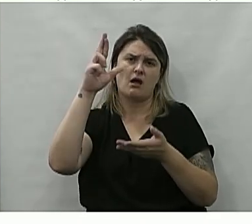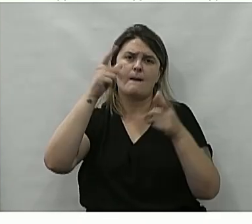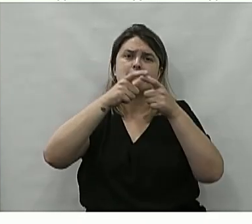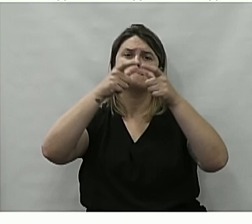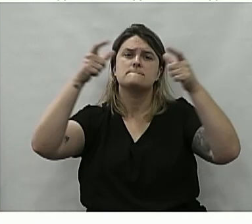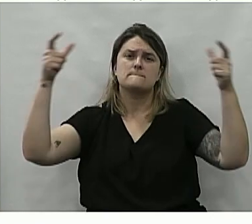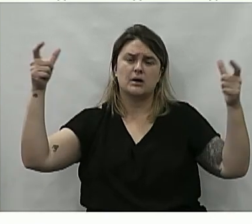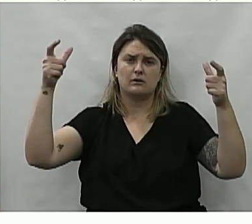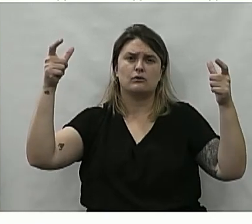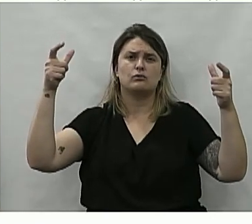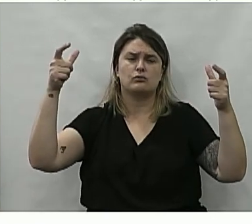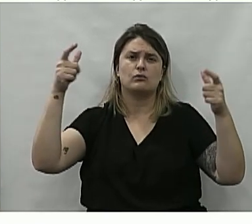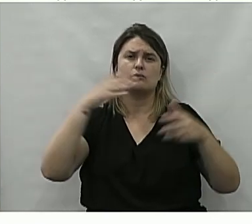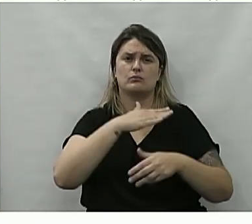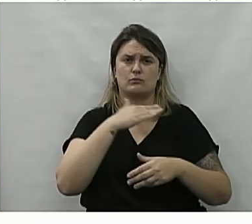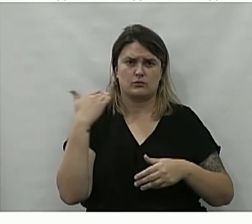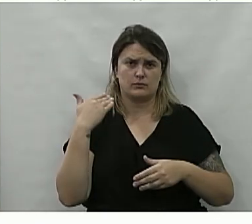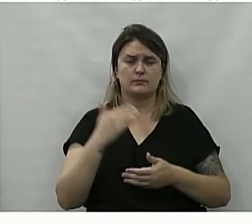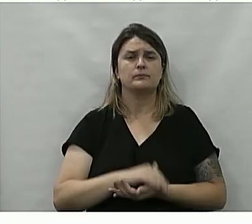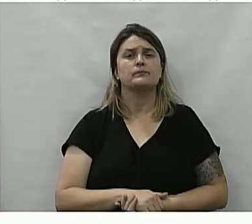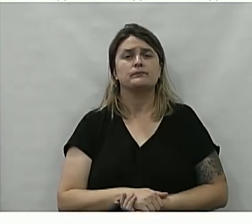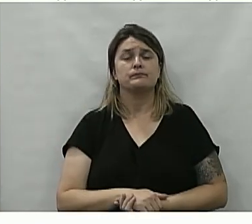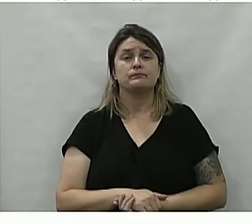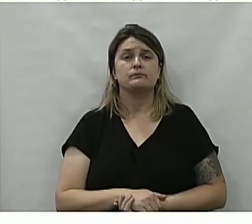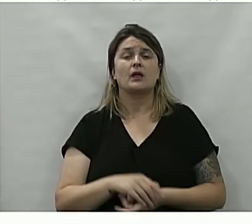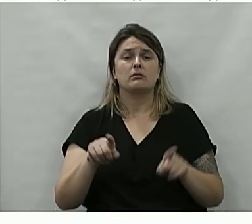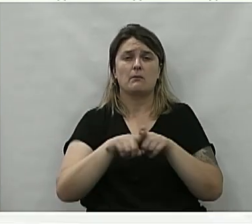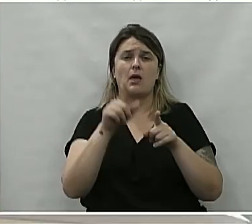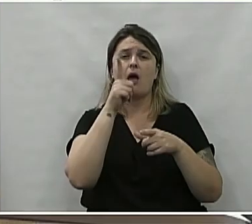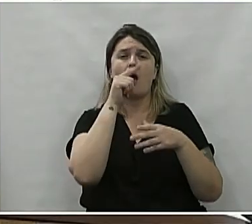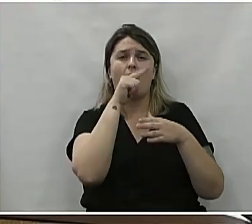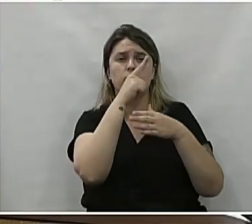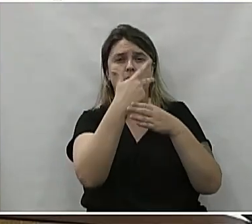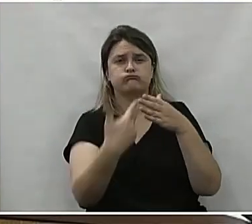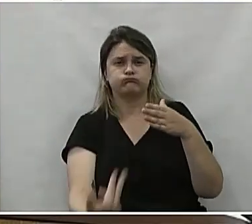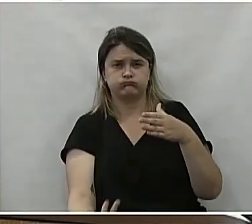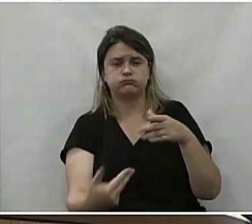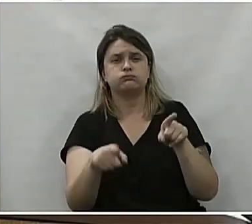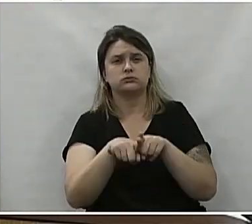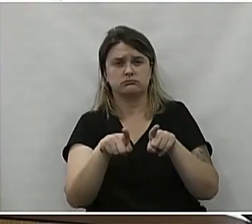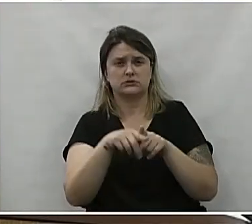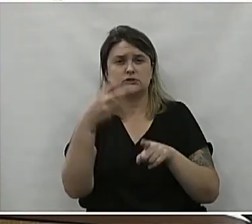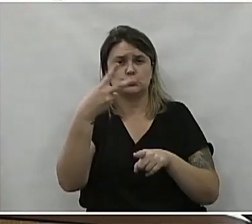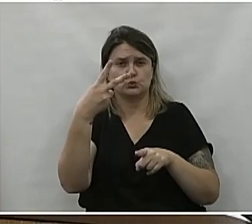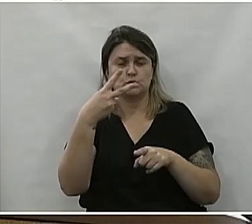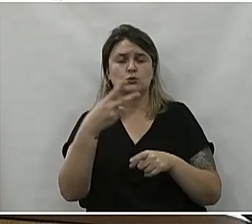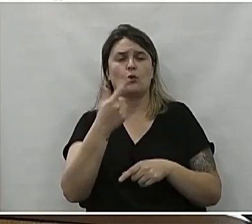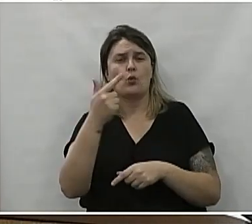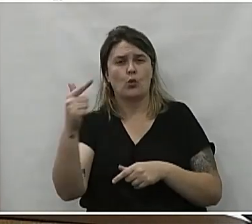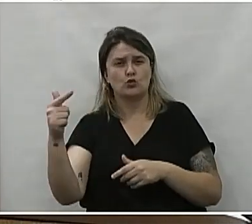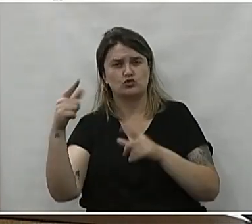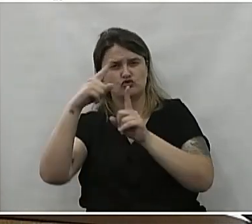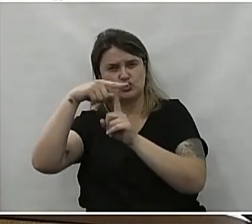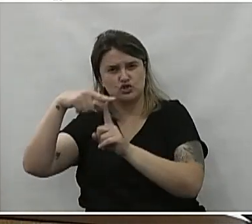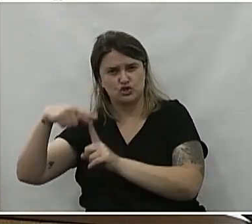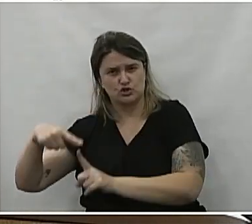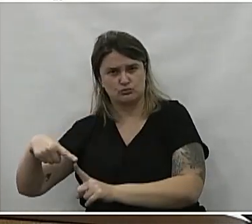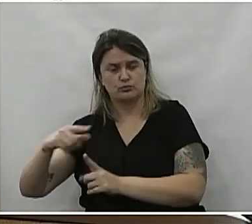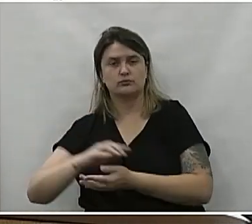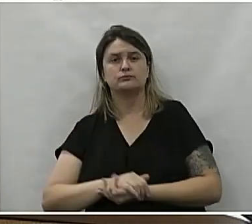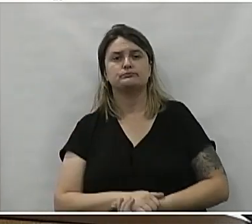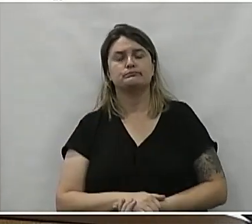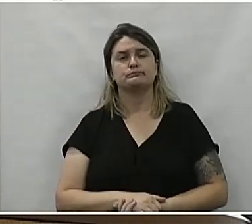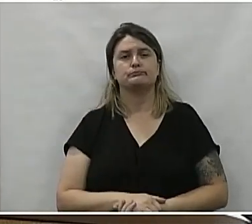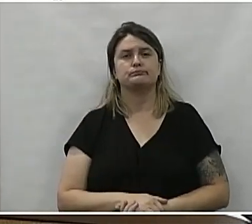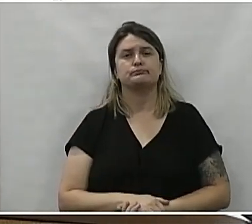maior Causa morte Desses casos E o afogamento Seria a segunda causa E as demais Assim por sequência